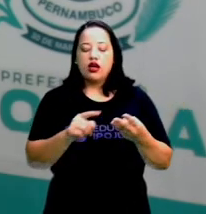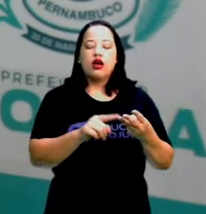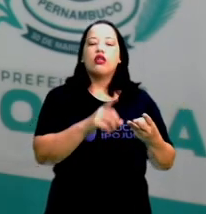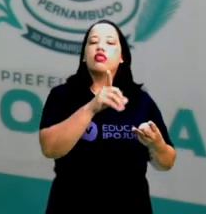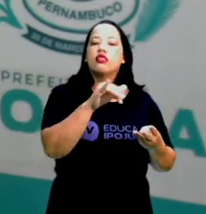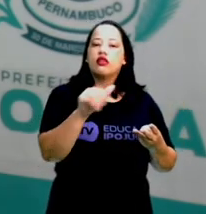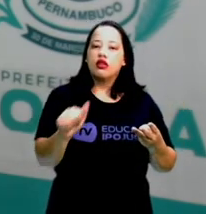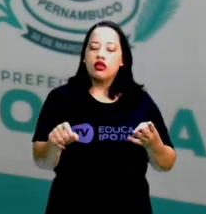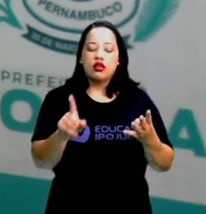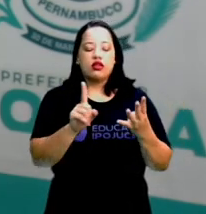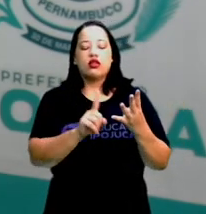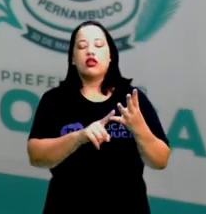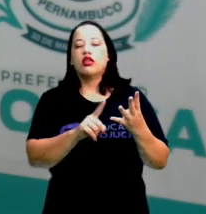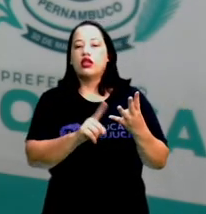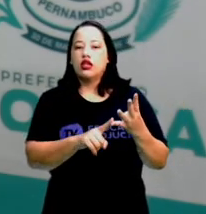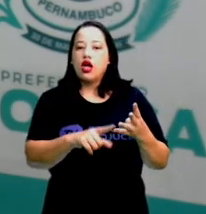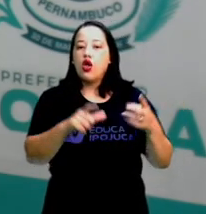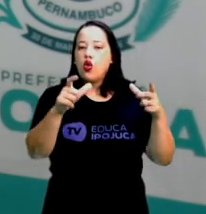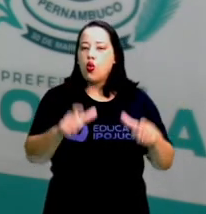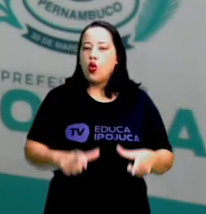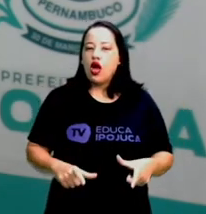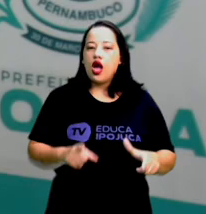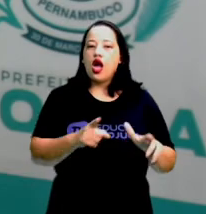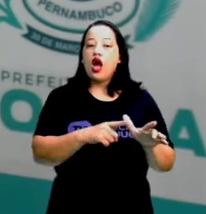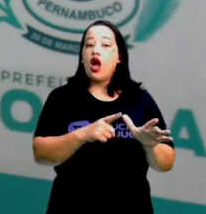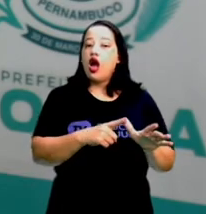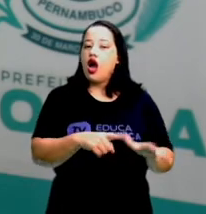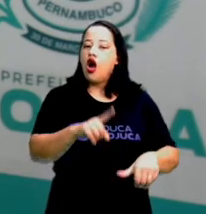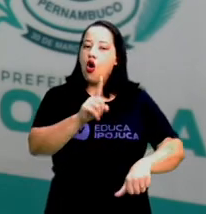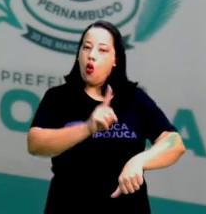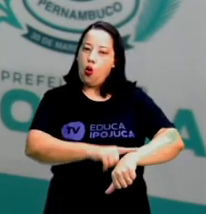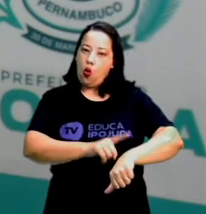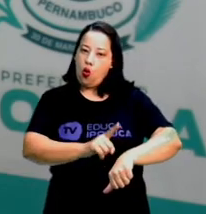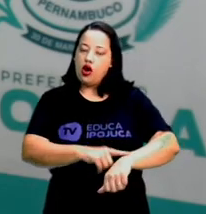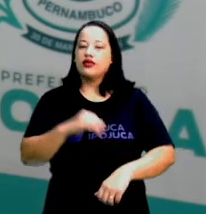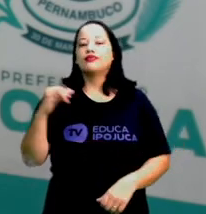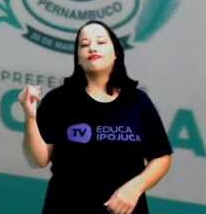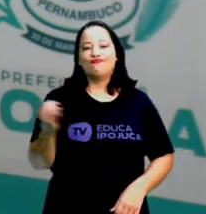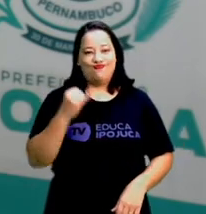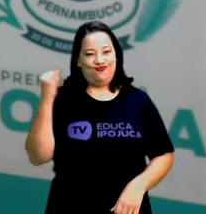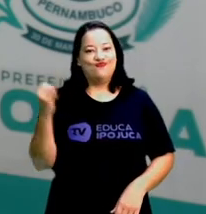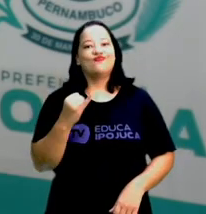local e a hora do evento? Lembre